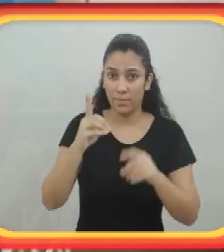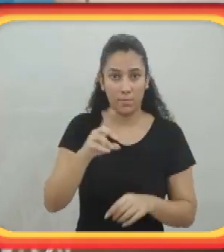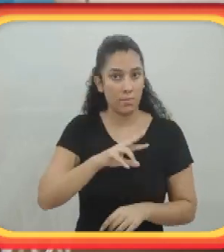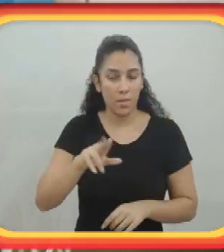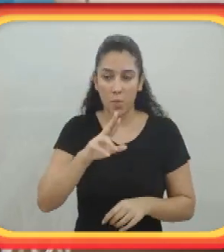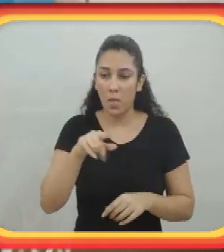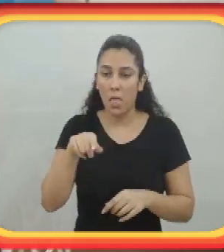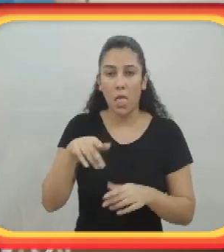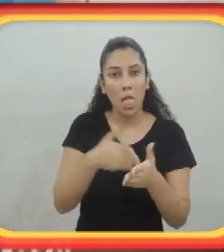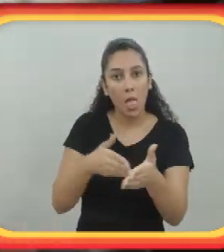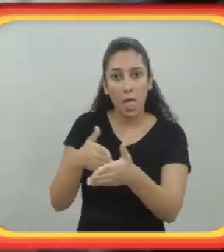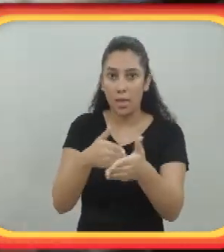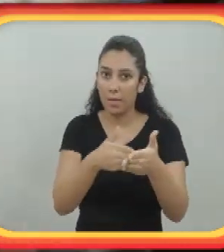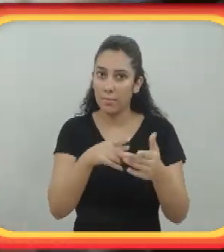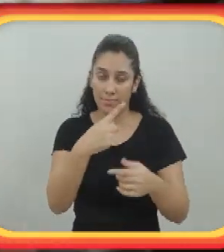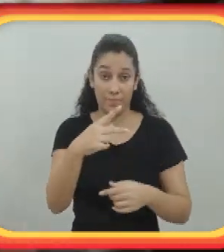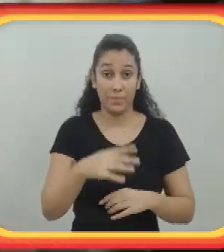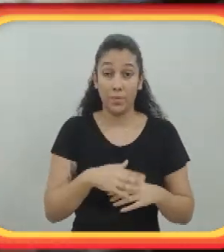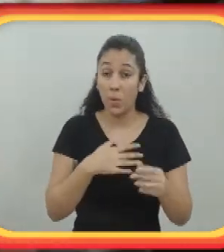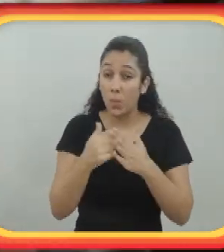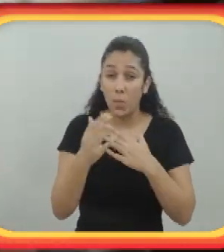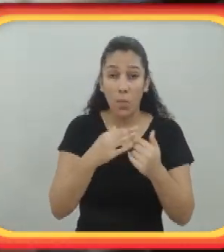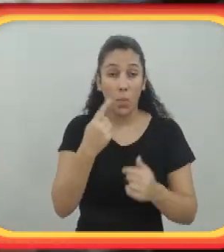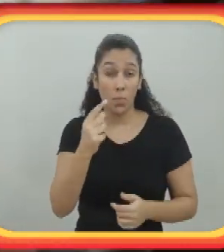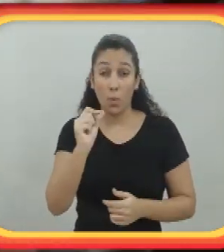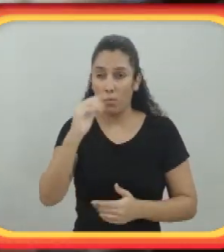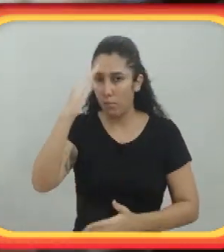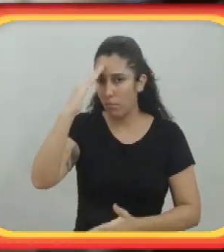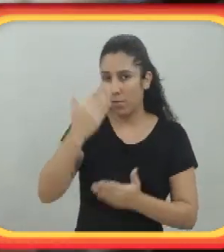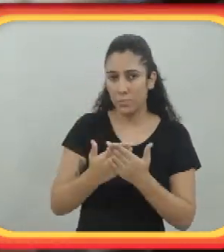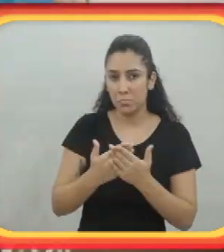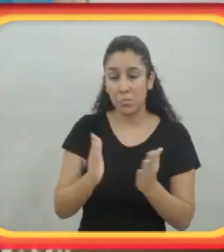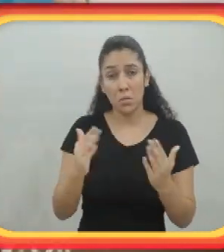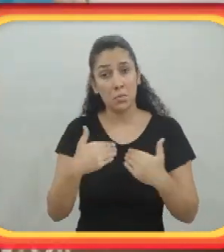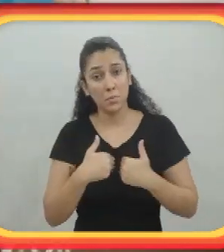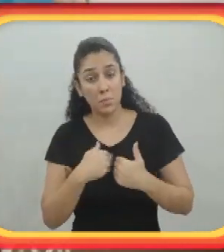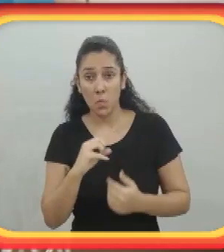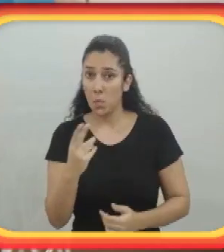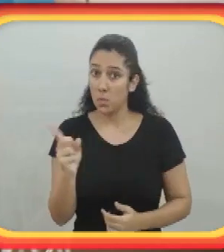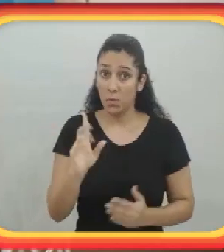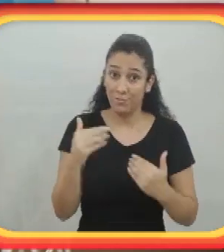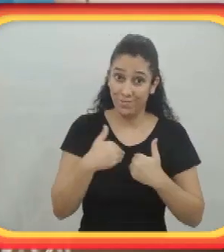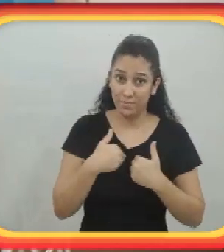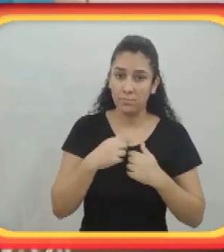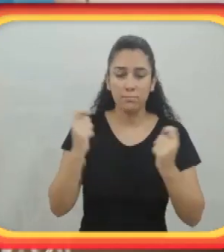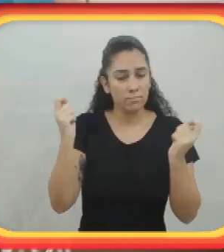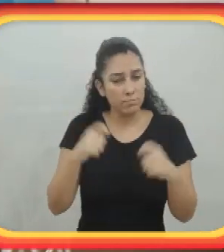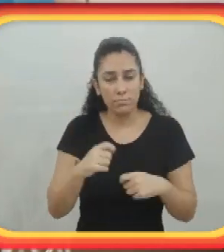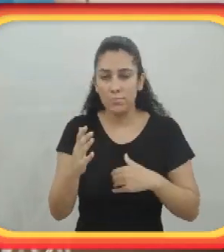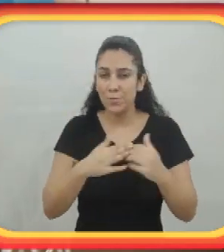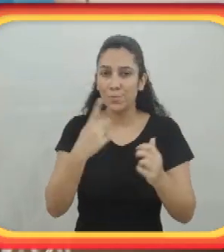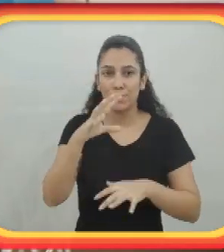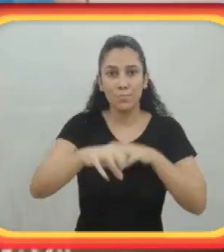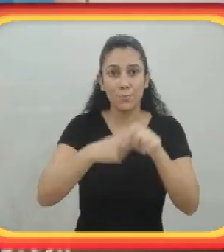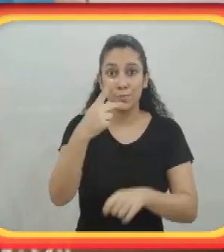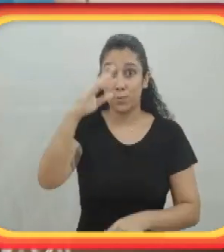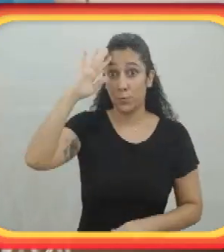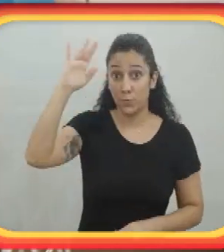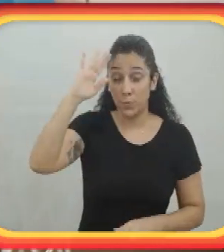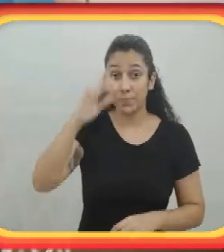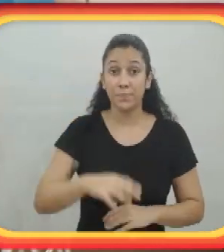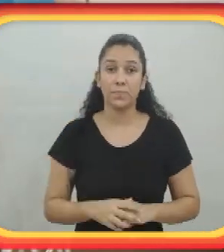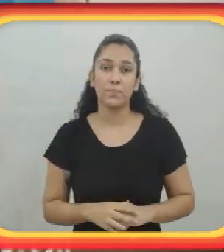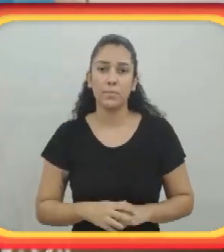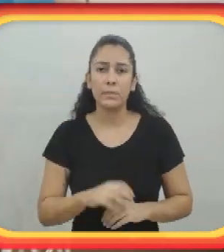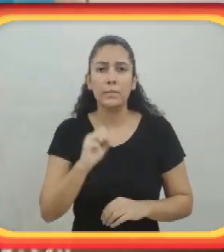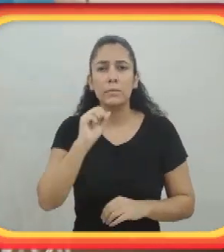sonhos que for. Se tiver pessoas que tornem isso possível, que acreditem nessa pessoa,